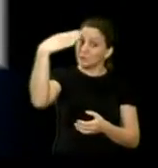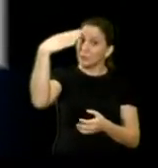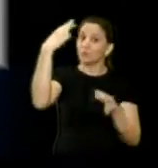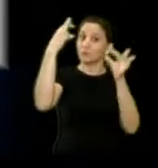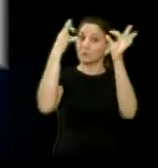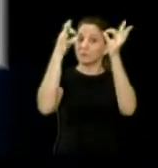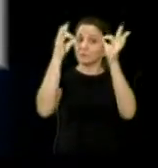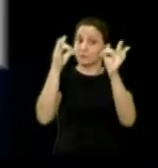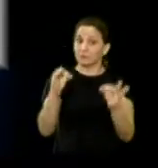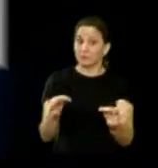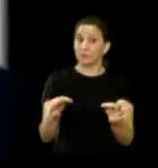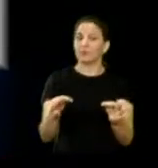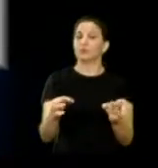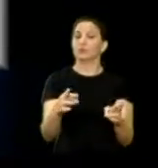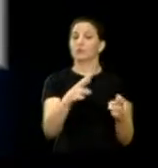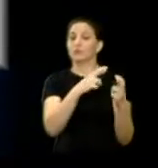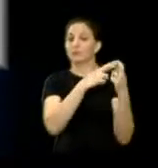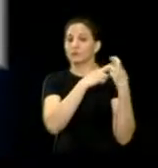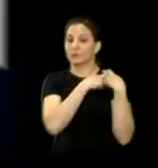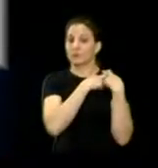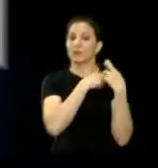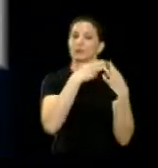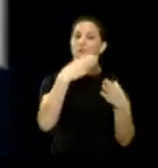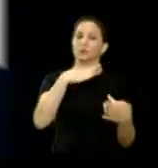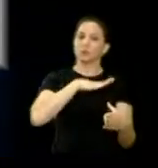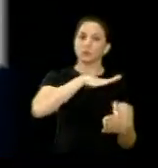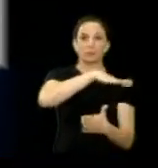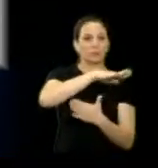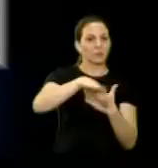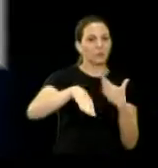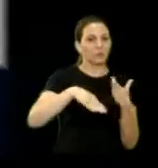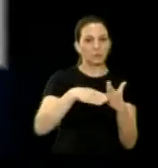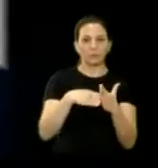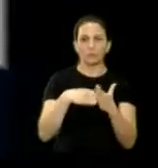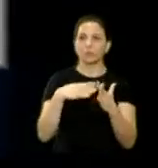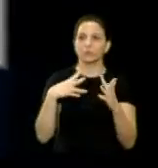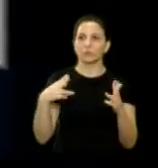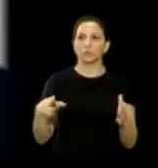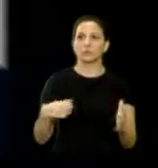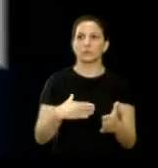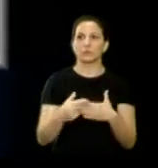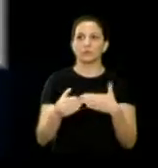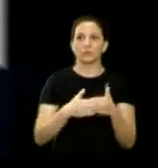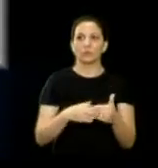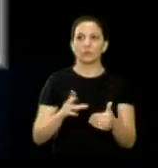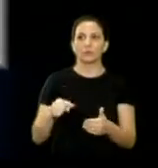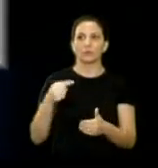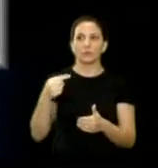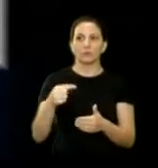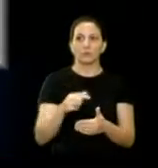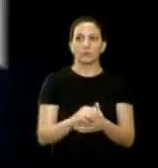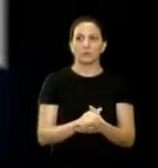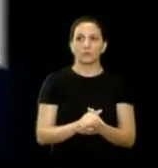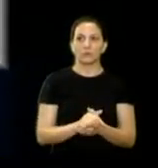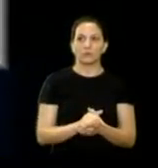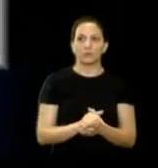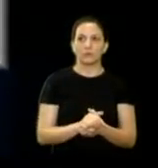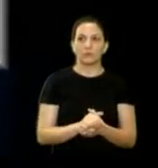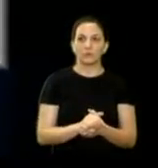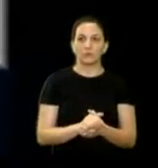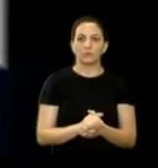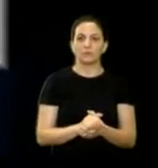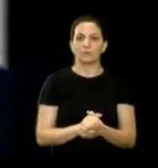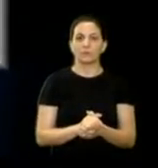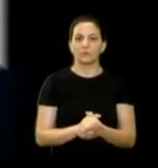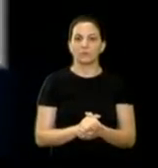deve ser feita não só no município de Aracara, qualquer município pode seguir. Pode seguir, pode seguir. Prefeitura, teve